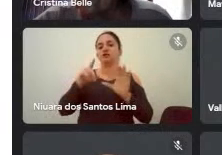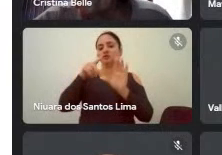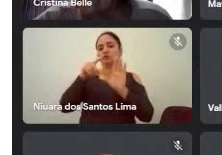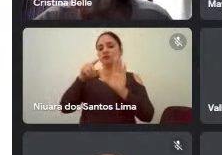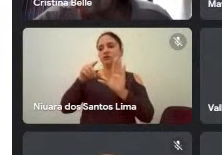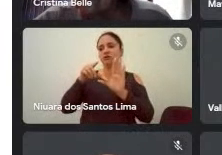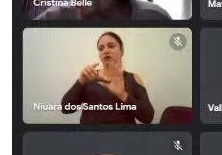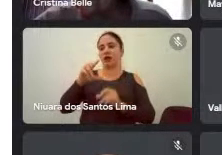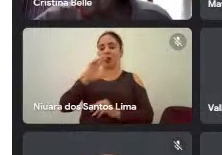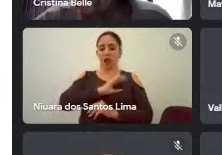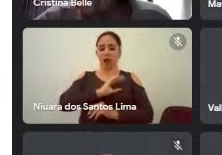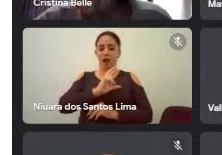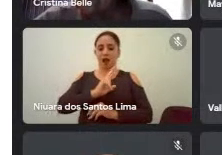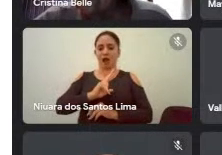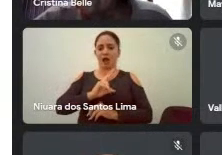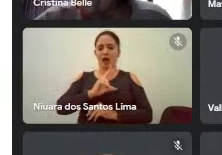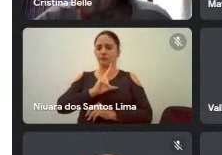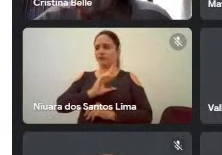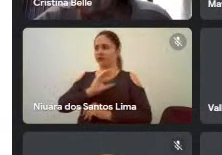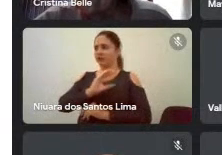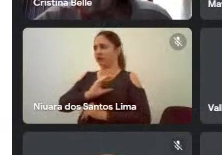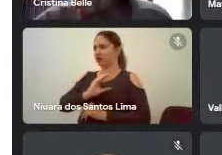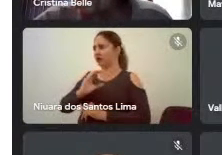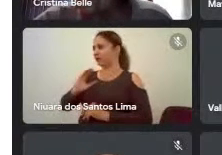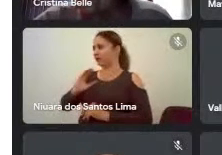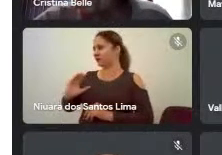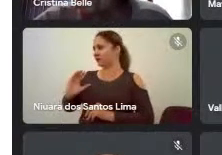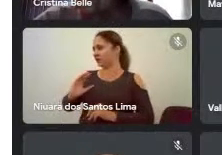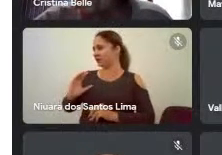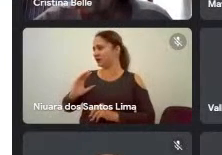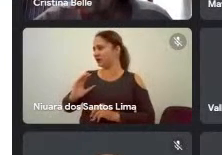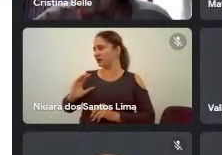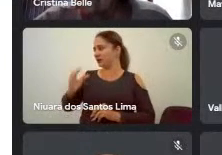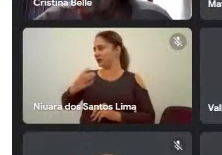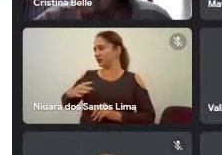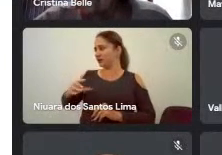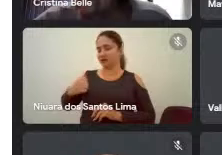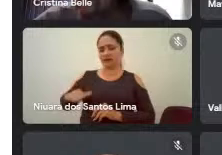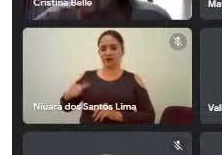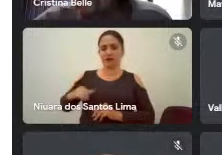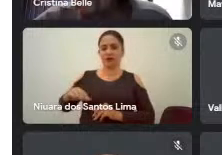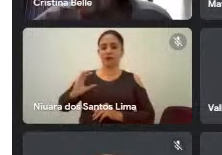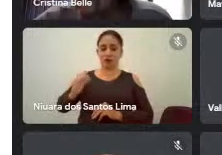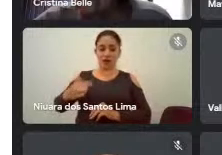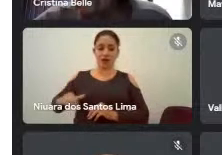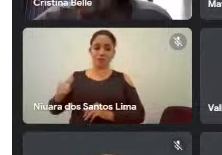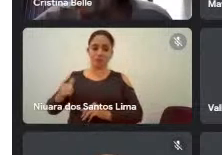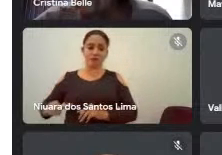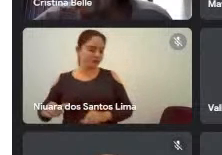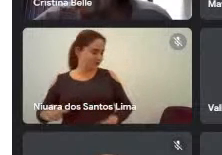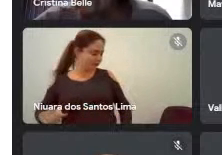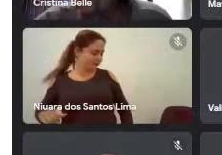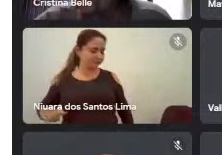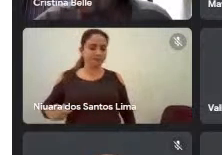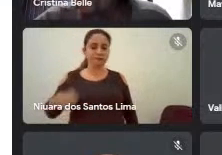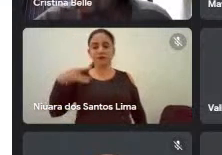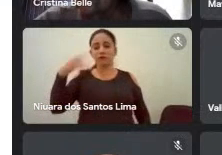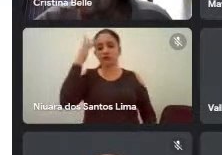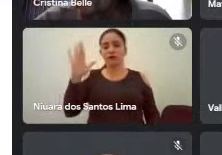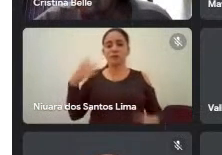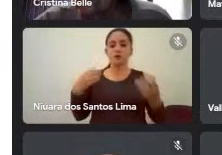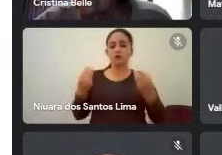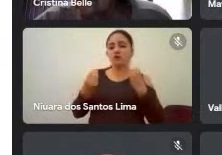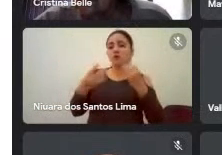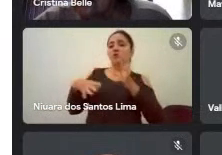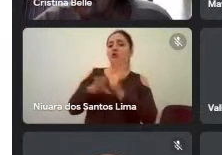Sapatinho urubeira arriba, sapatinho urubeira abaixo. Quem que sabe mais conta melhor. Nós não sabemos de onde vem essa